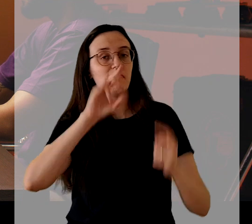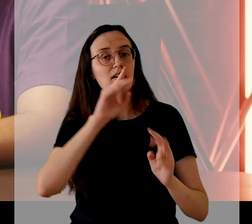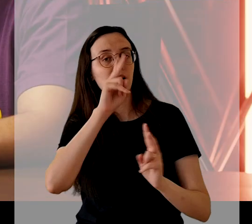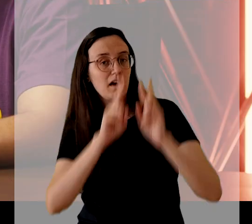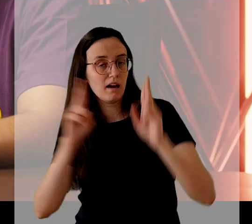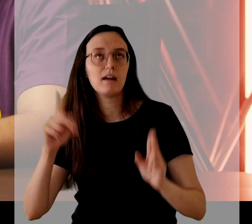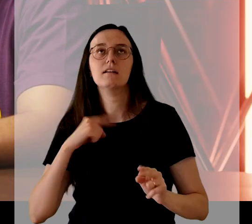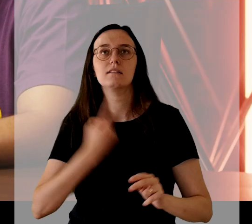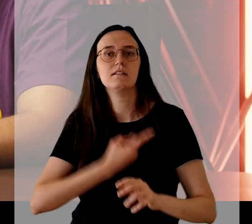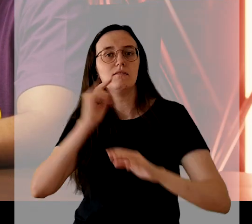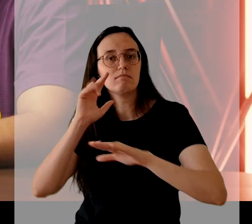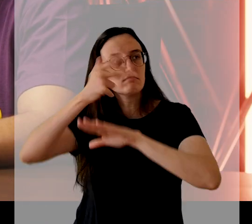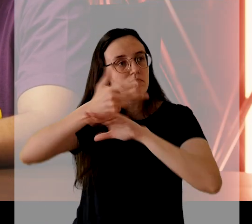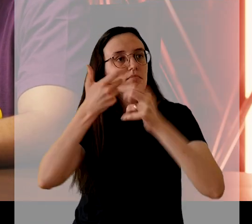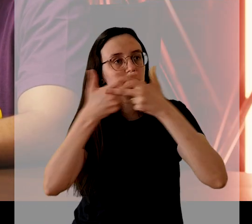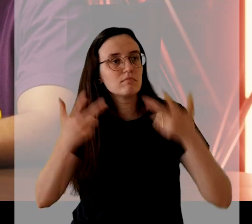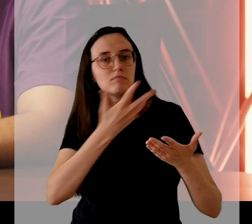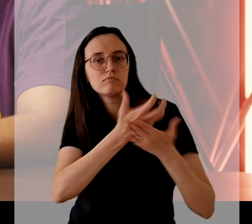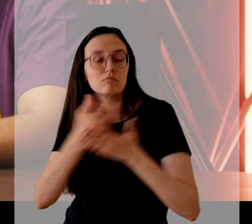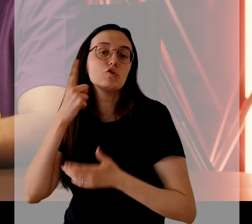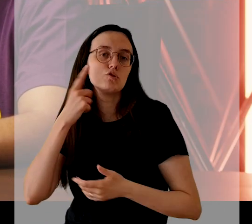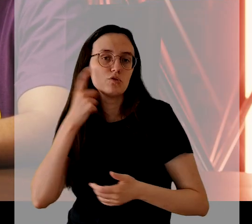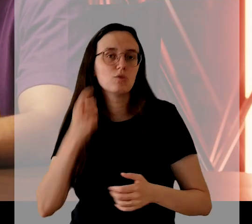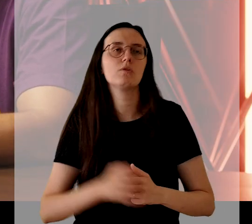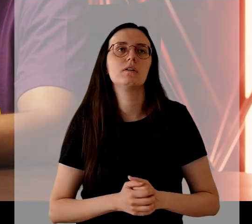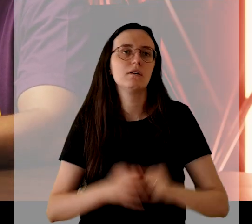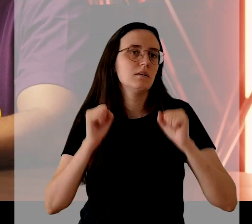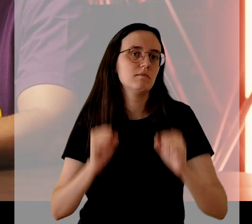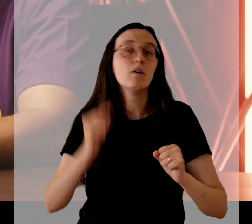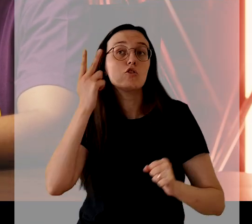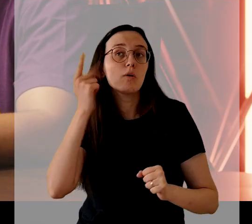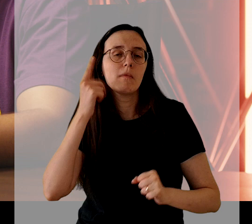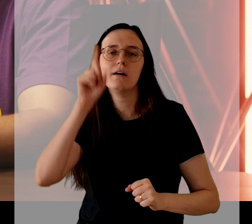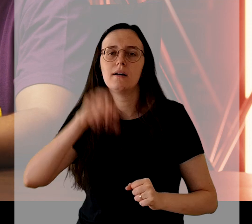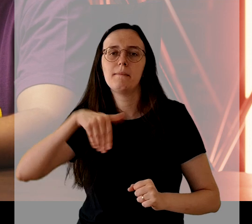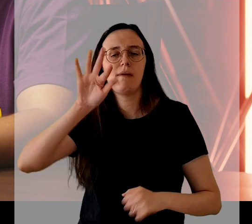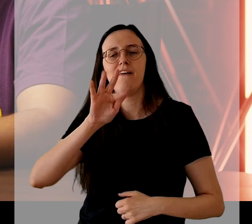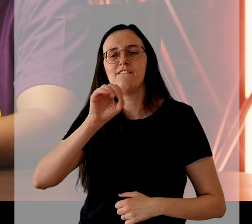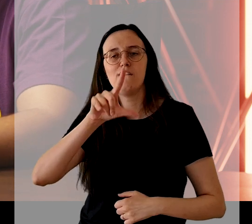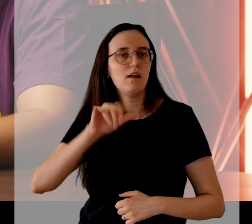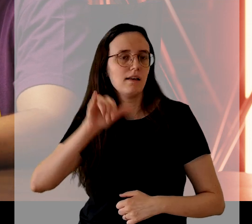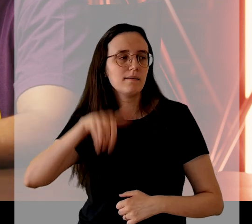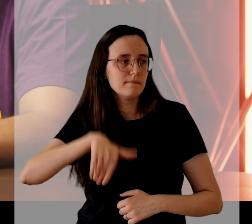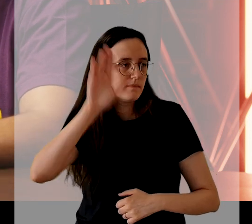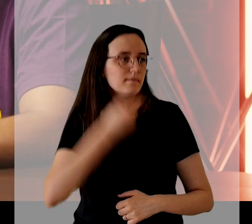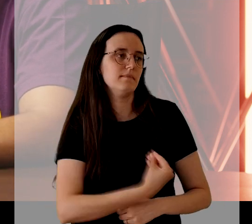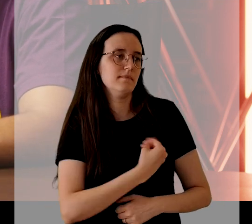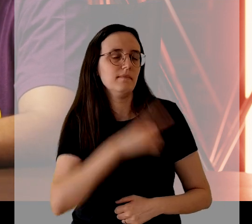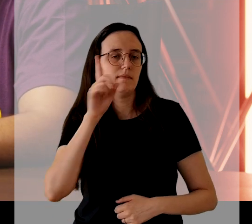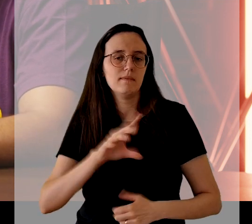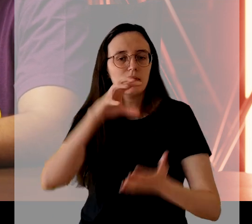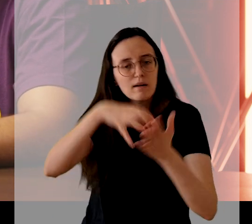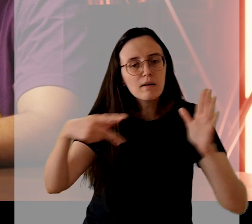ter a edição, a gente vai ter a gravação de efeitos complementares, geralmente é mais a Foley, né? A